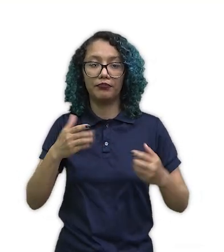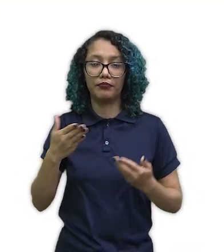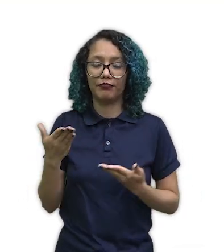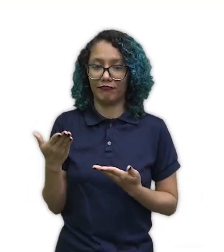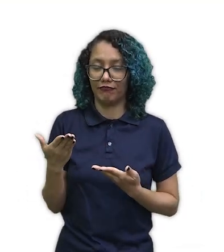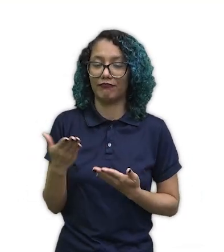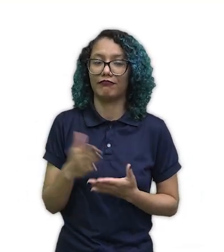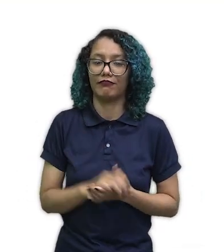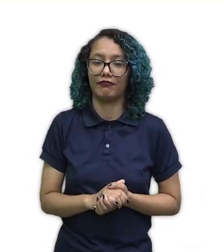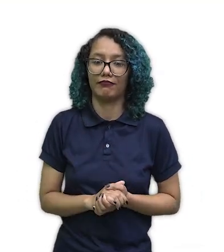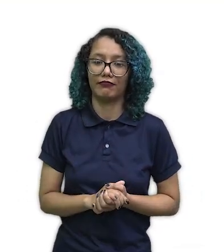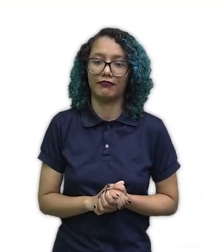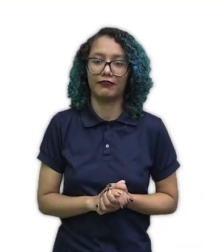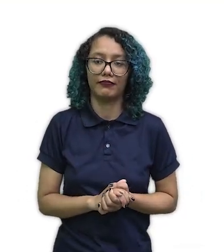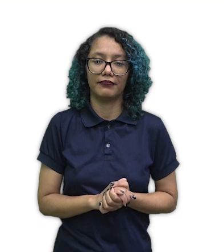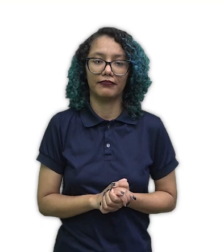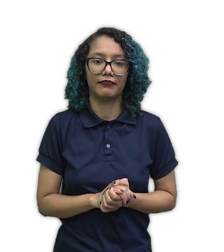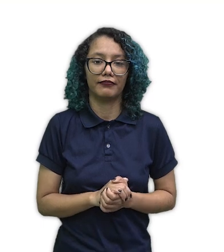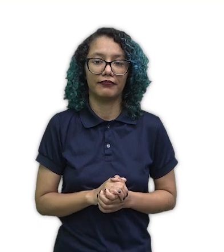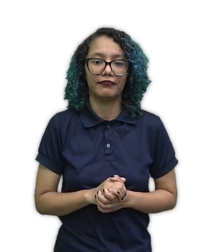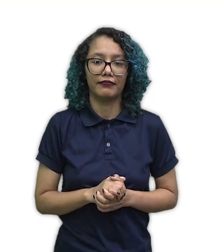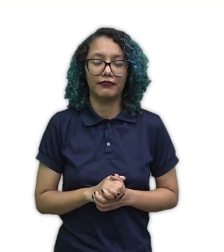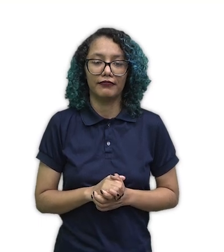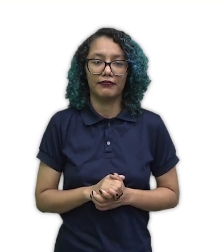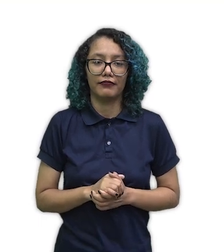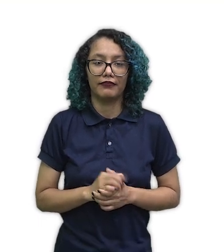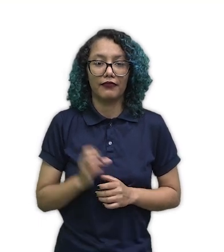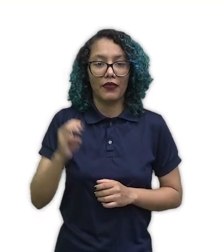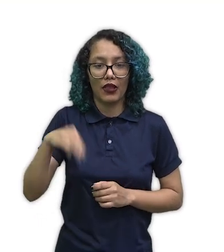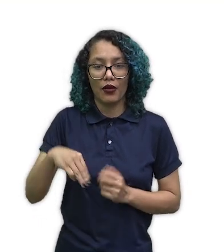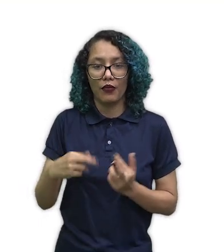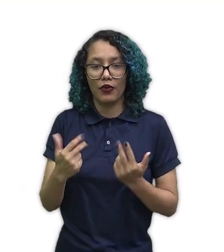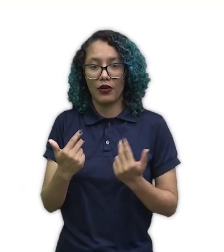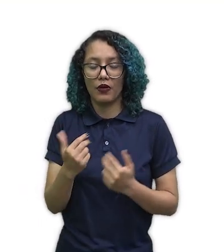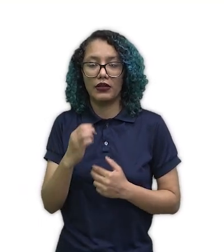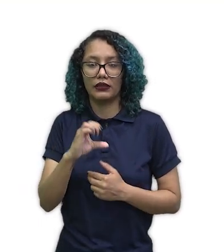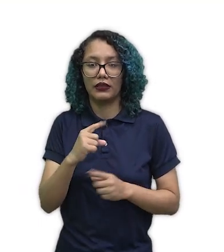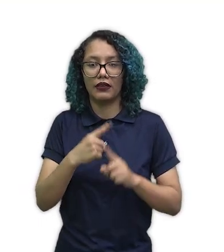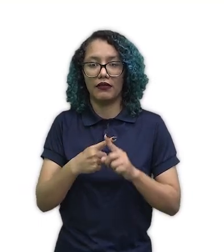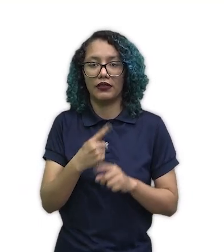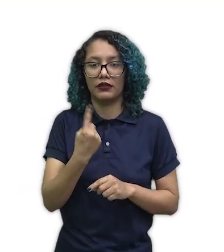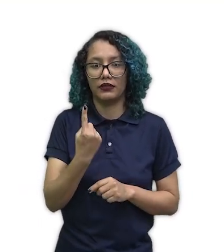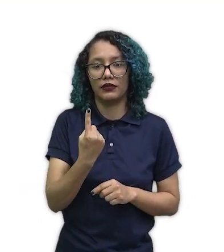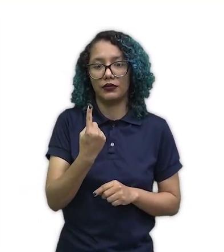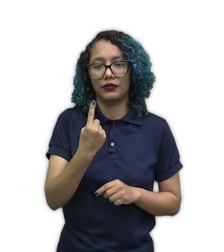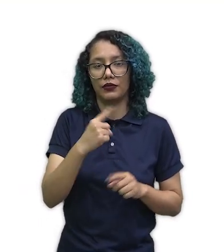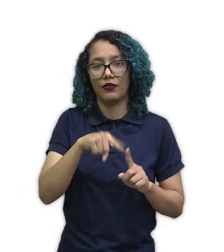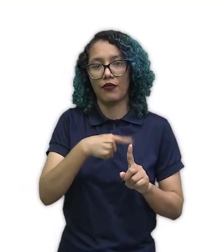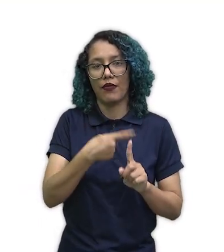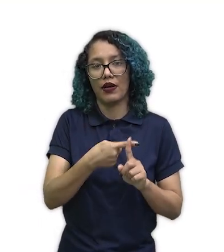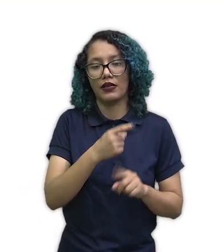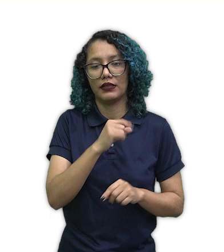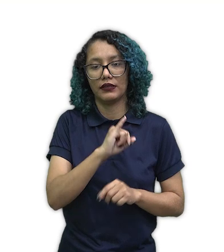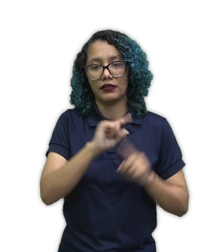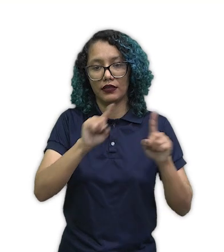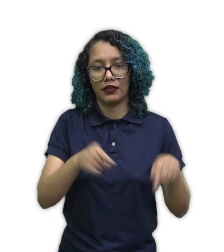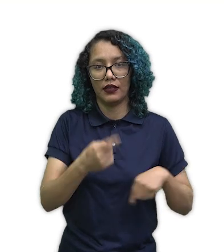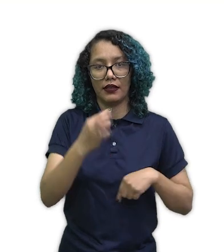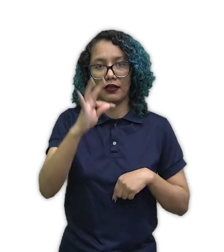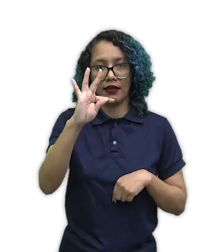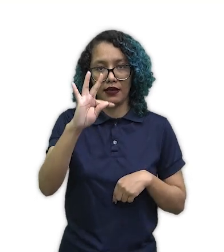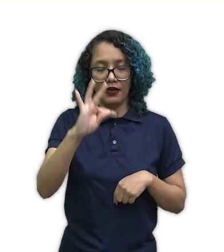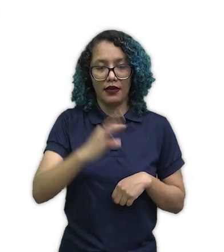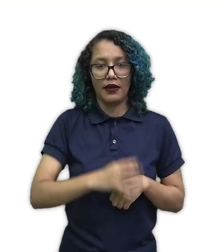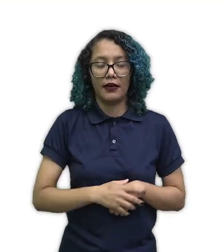vezes 1 mais I, que é 1 mais a taxa, elevado ao tempo.